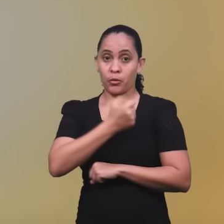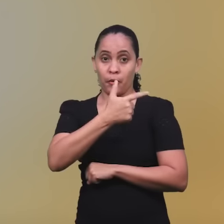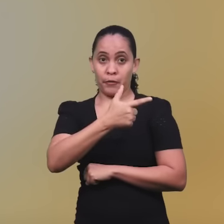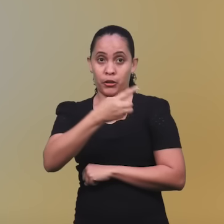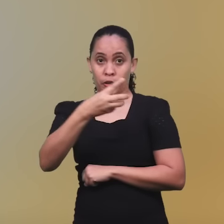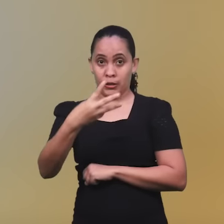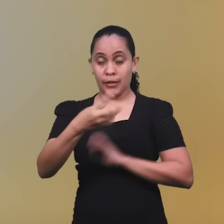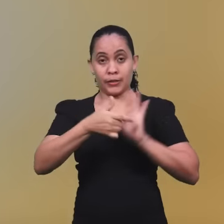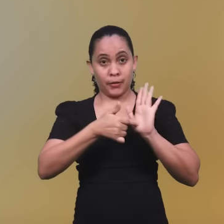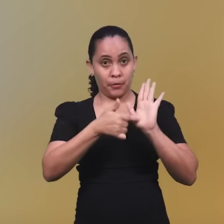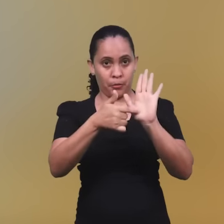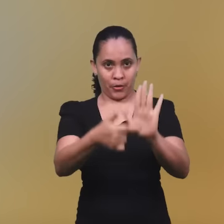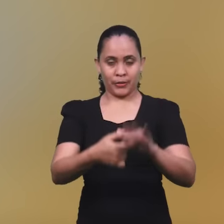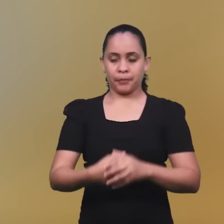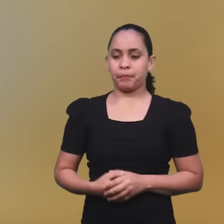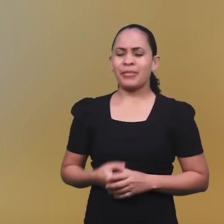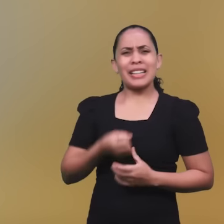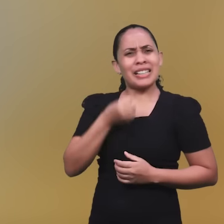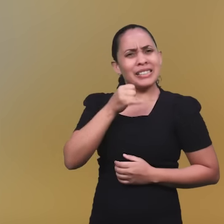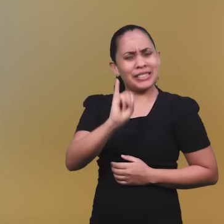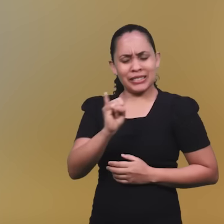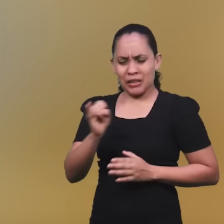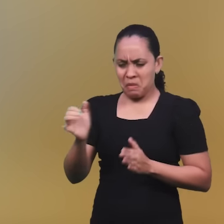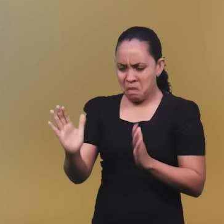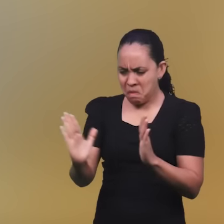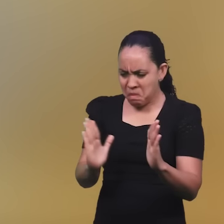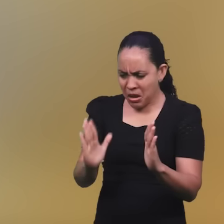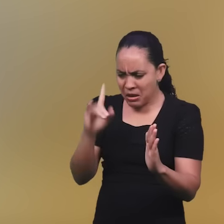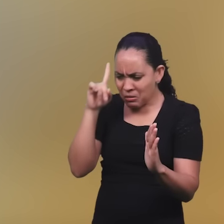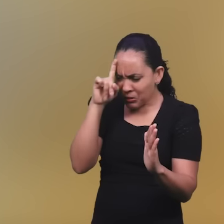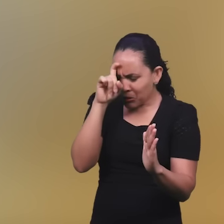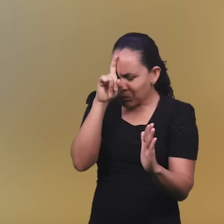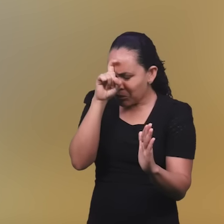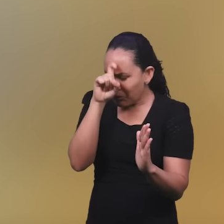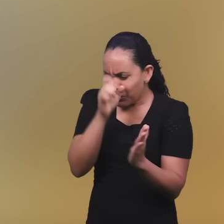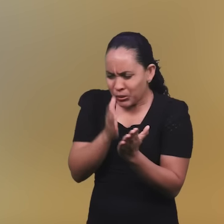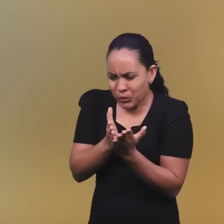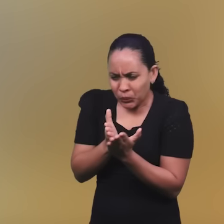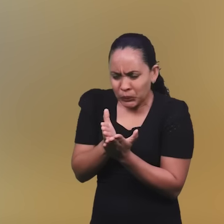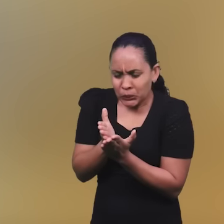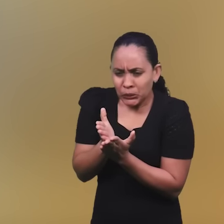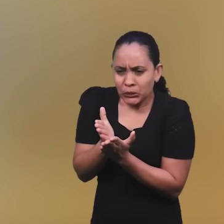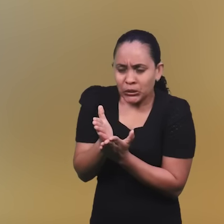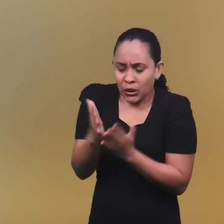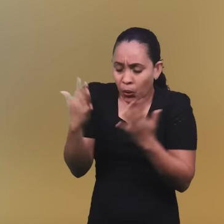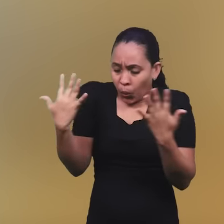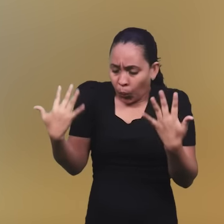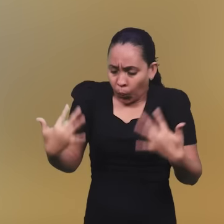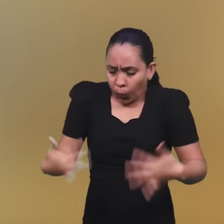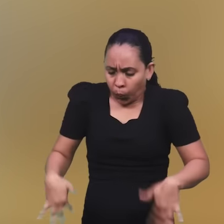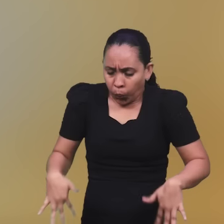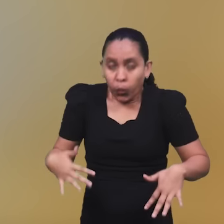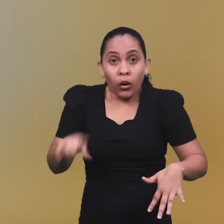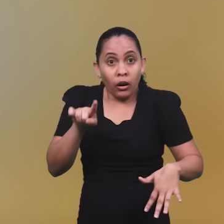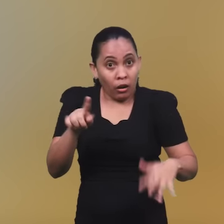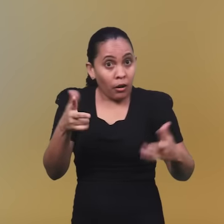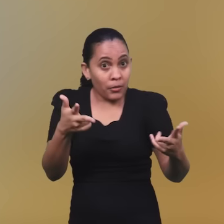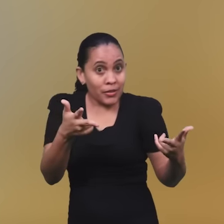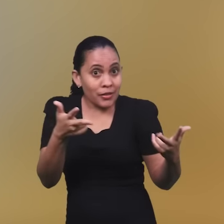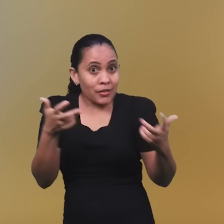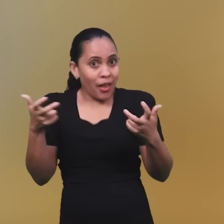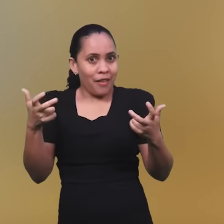assim: ainda que eu andasse pelo vale da sombra da morte, observem agora,